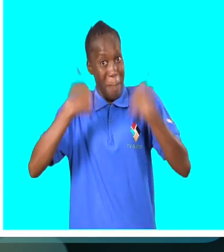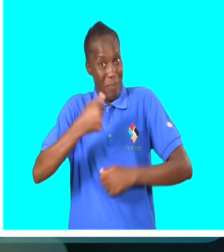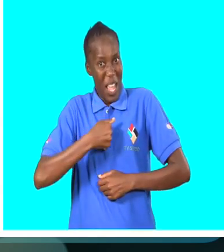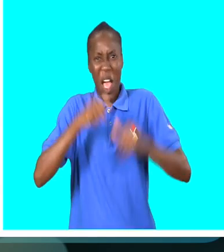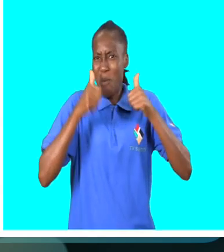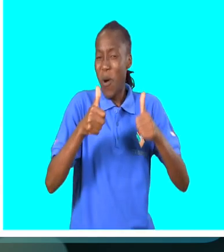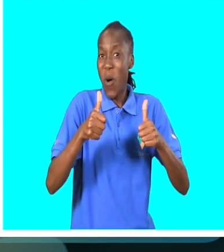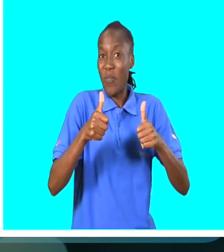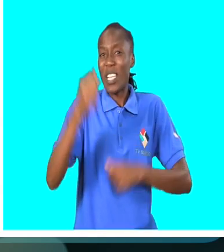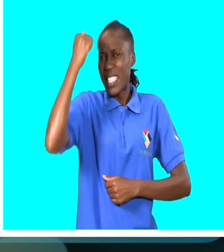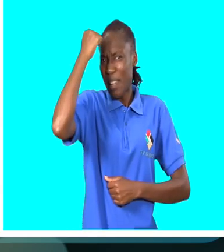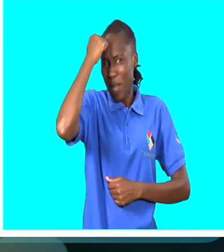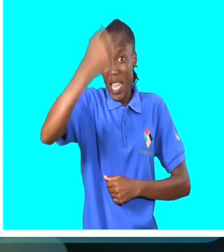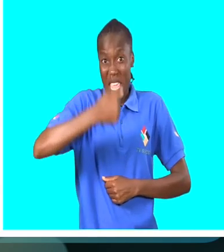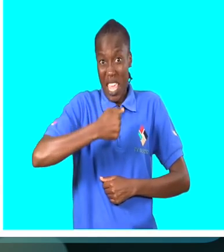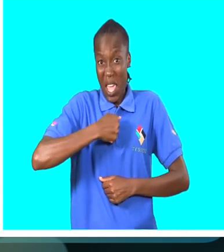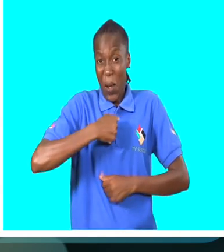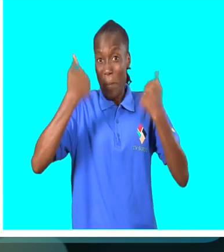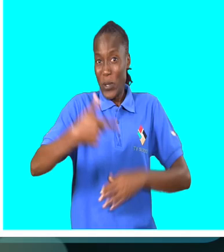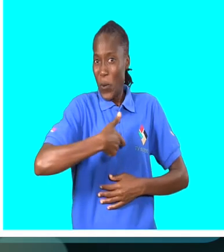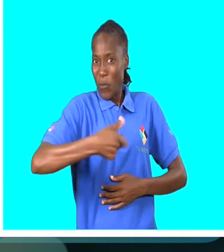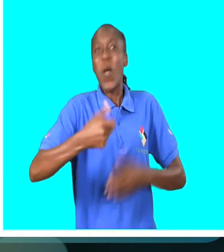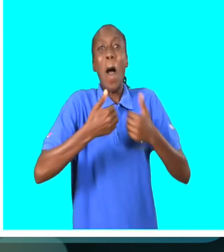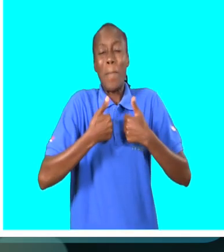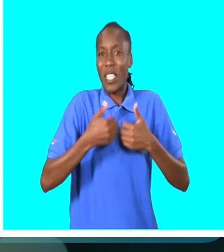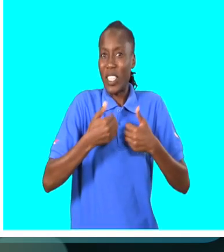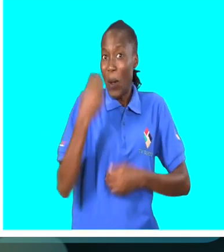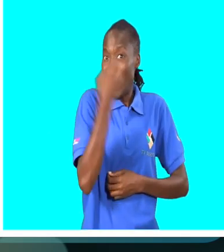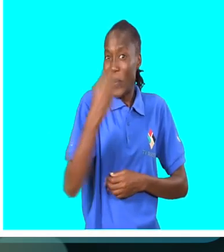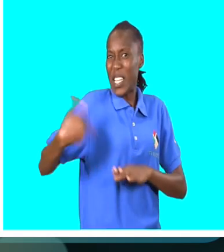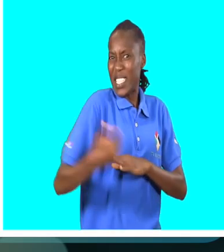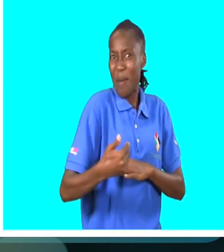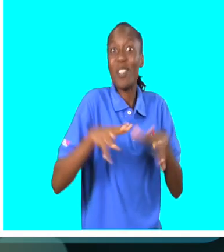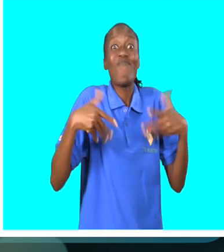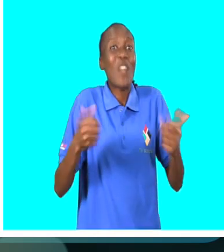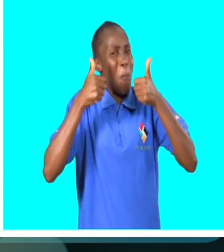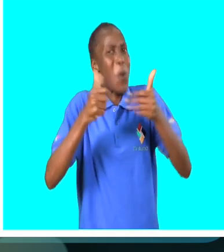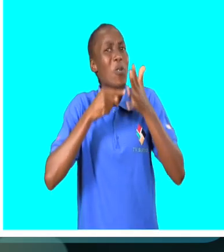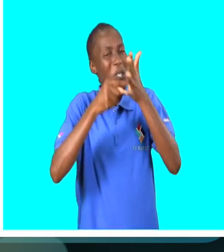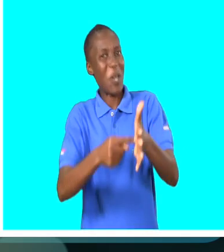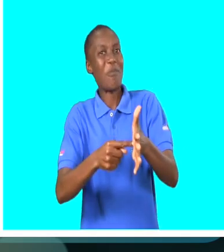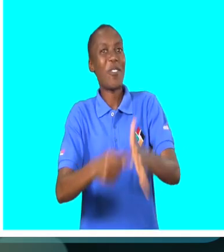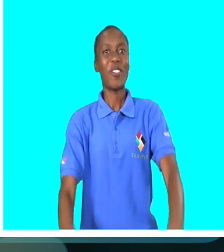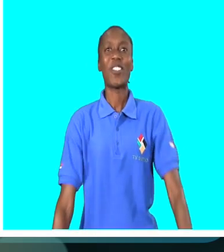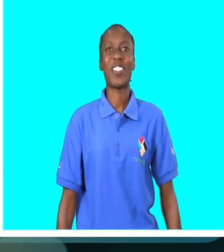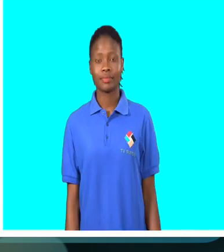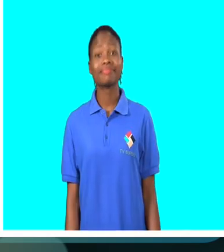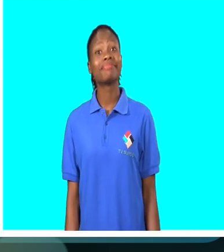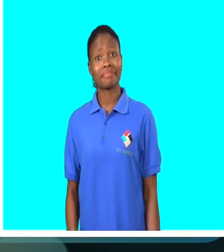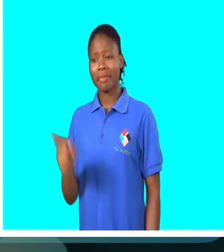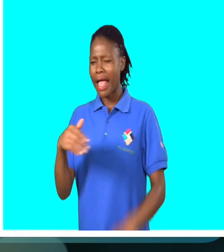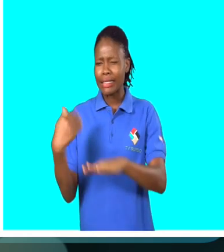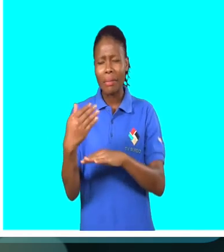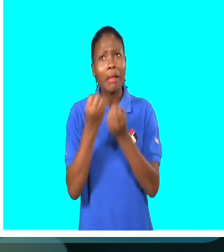Para mim é satisfatório saber que eu sou uma inspiração para esses jovens. Eu procuro sempre ser um bom exemplo.